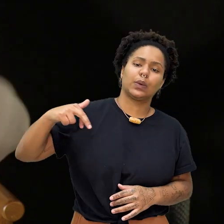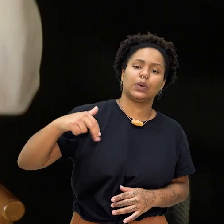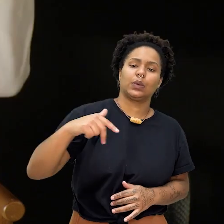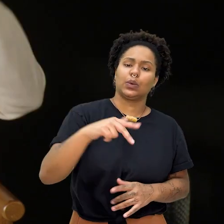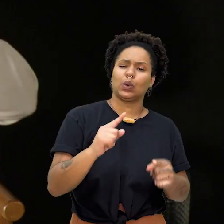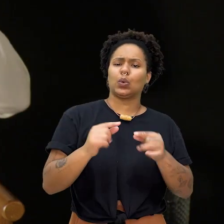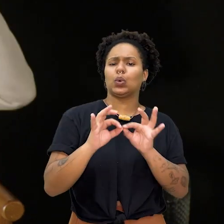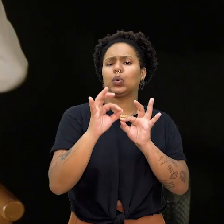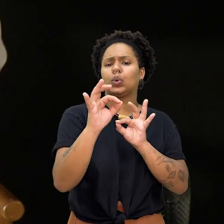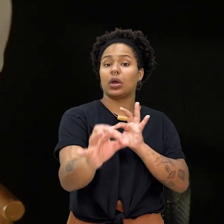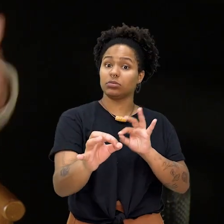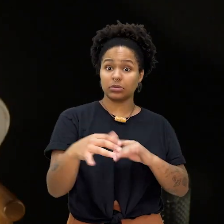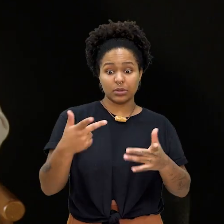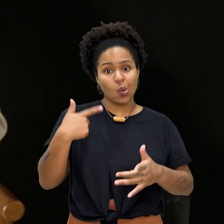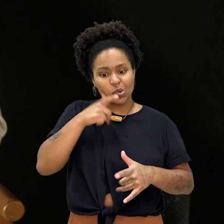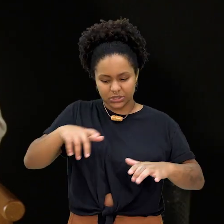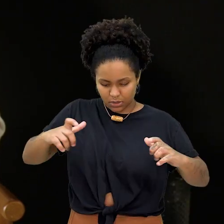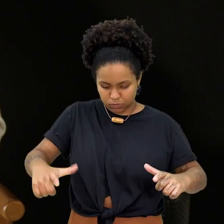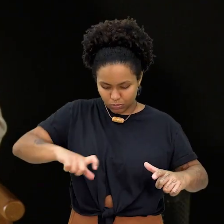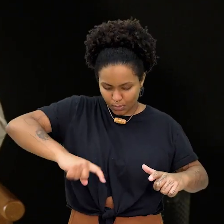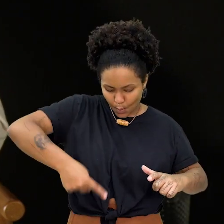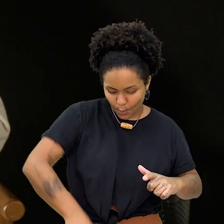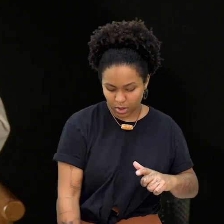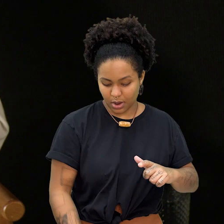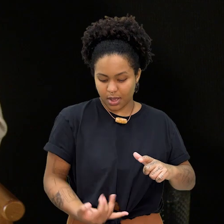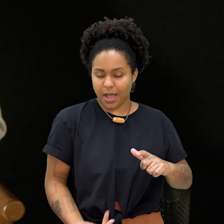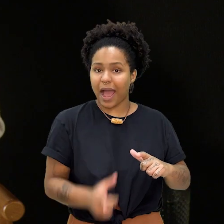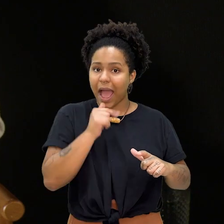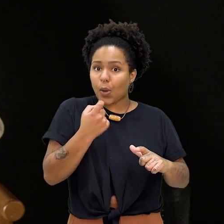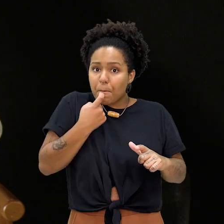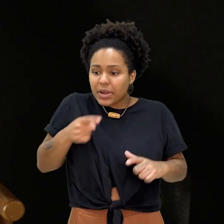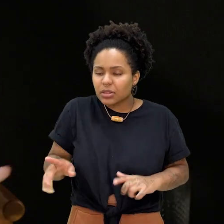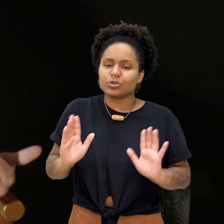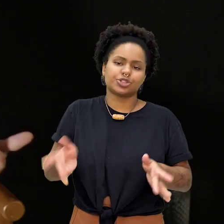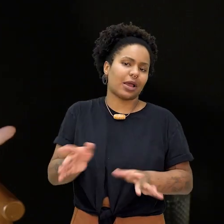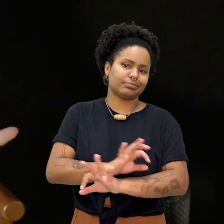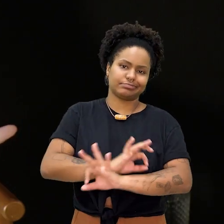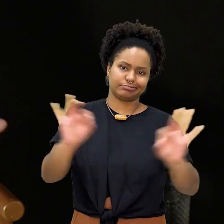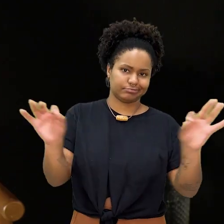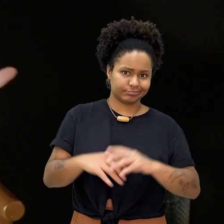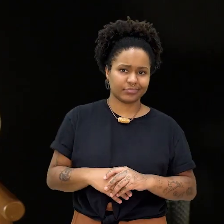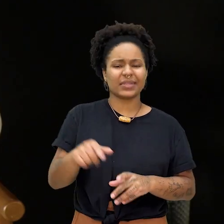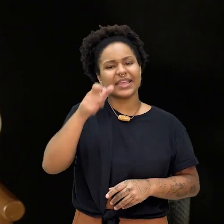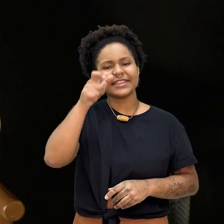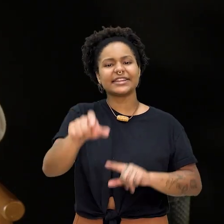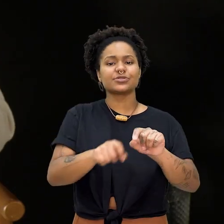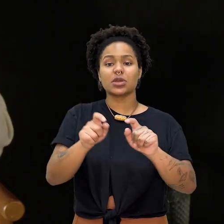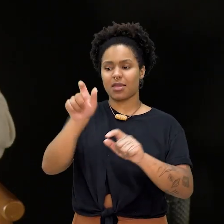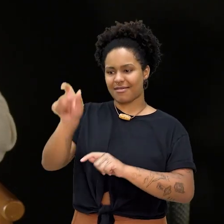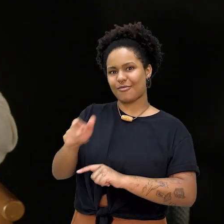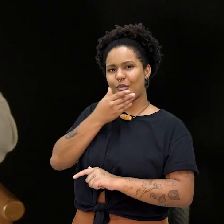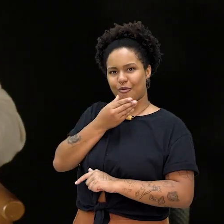Então, isso já é um avanço muito importante. É interessante que o